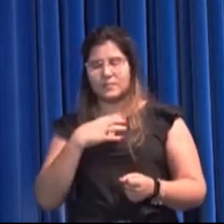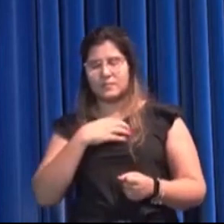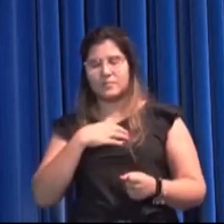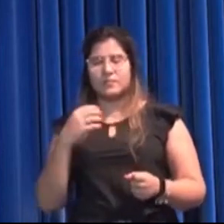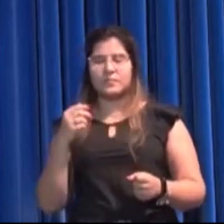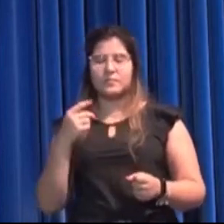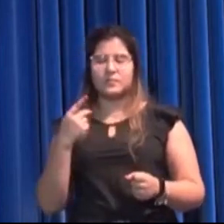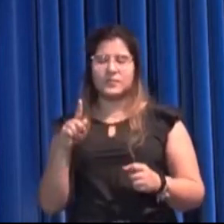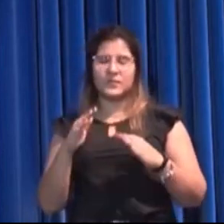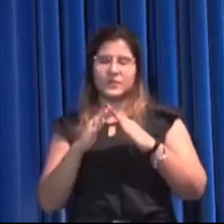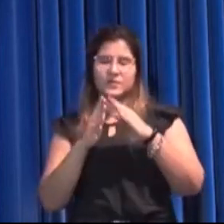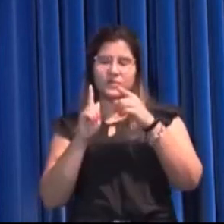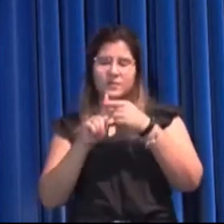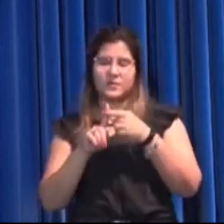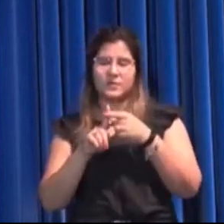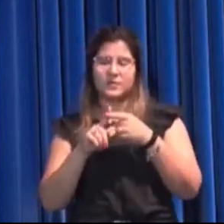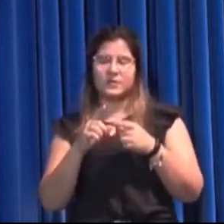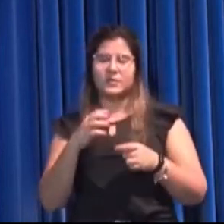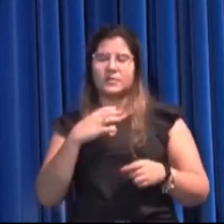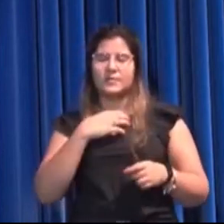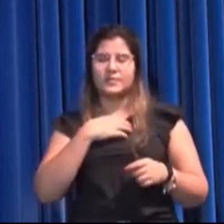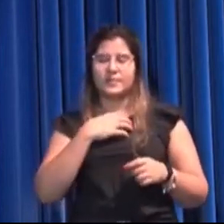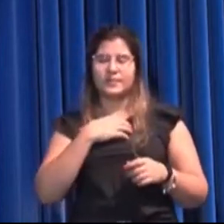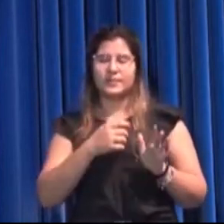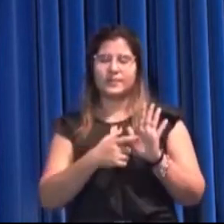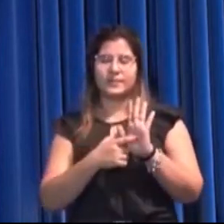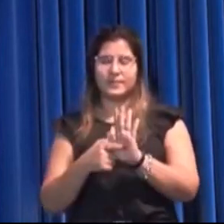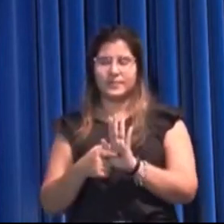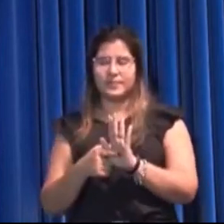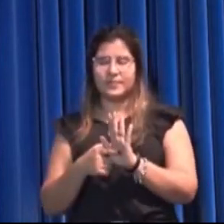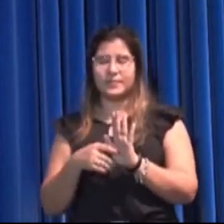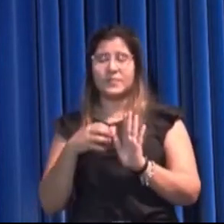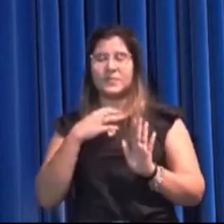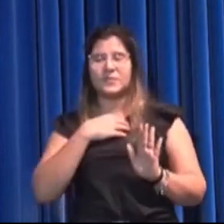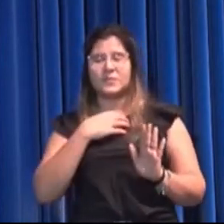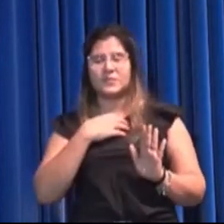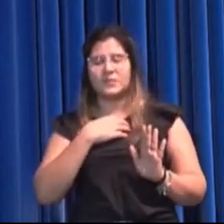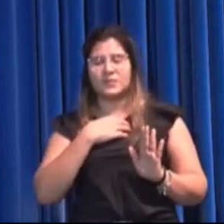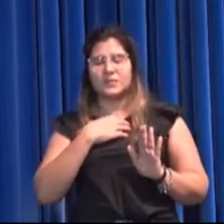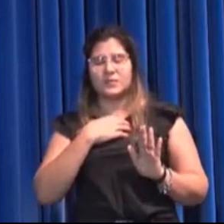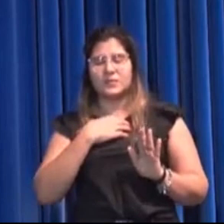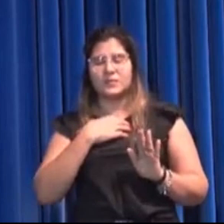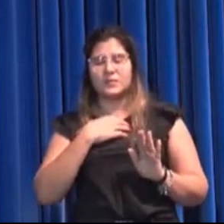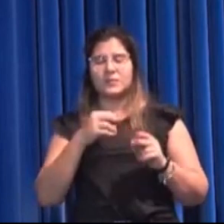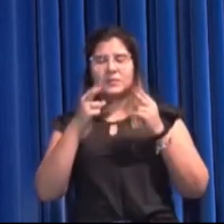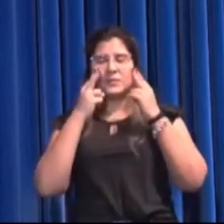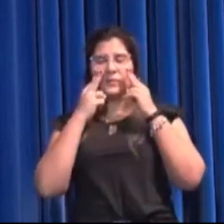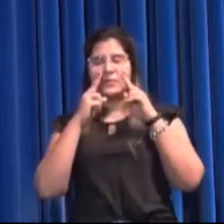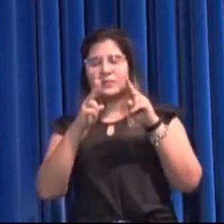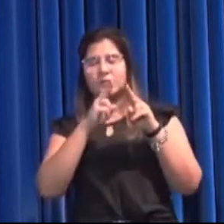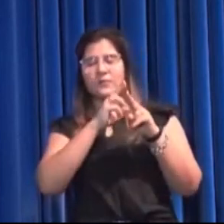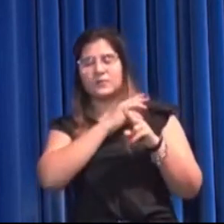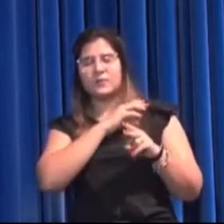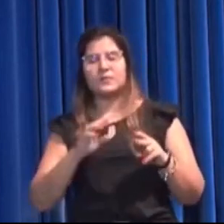igreja deve se comportar, Pai? De que maneira nós podemos testemunhar Cristo neste mundo que jaz